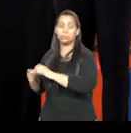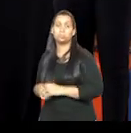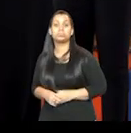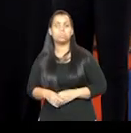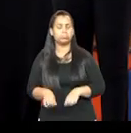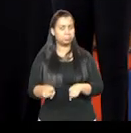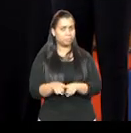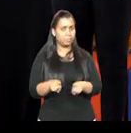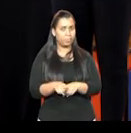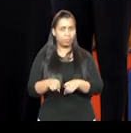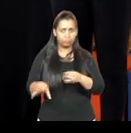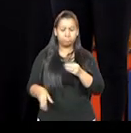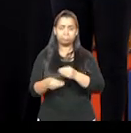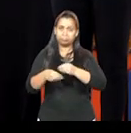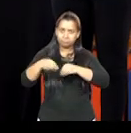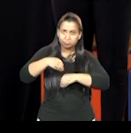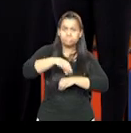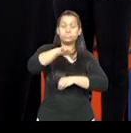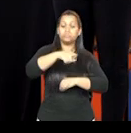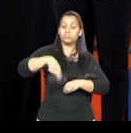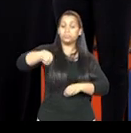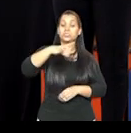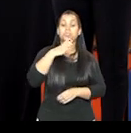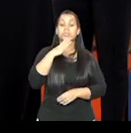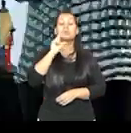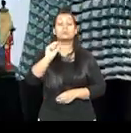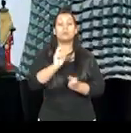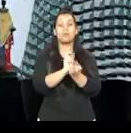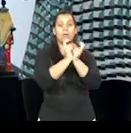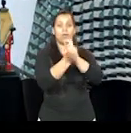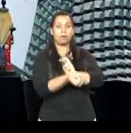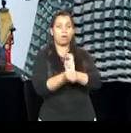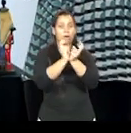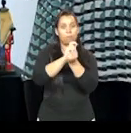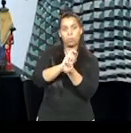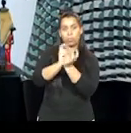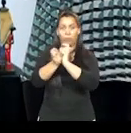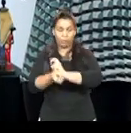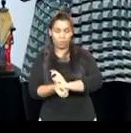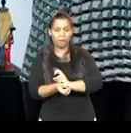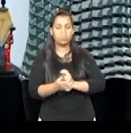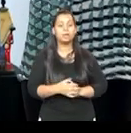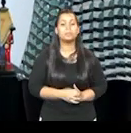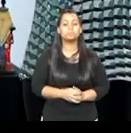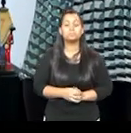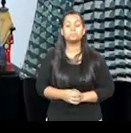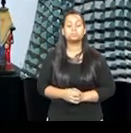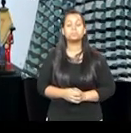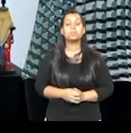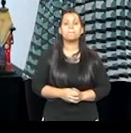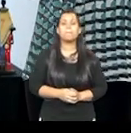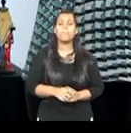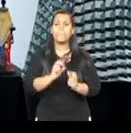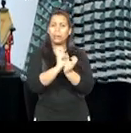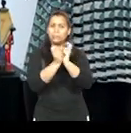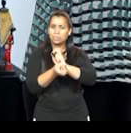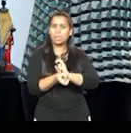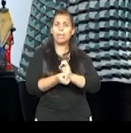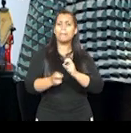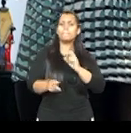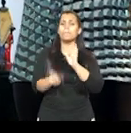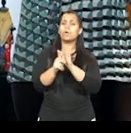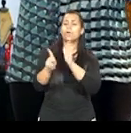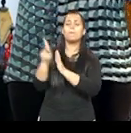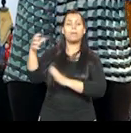contribuição que eu tenho certeza vocês conhecem bastante é a capoeira. E somente com o mestre Bimba, essa capoeira regional da Bahia